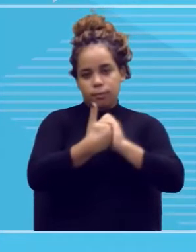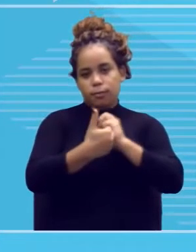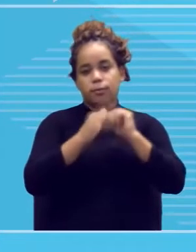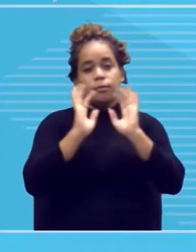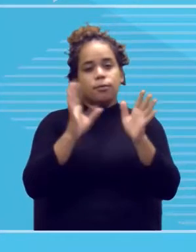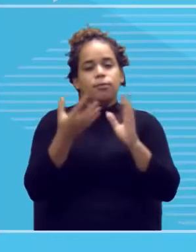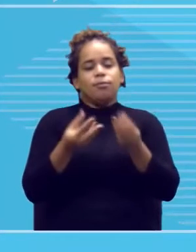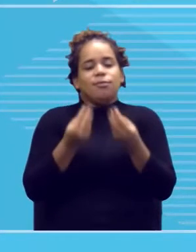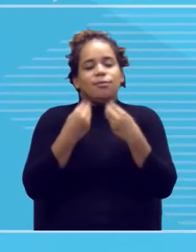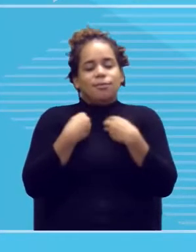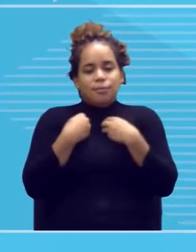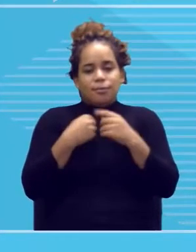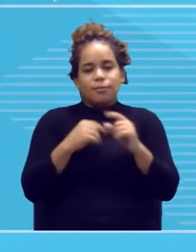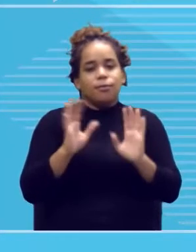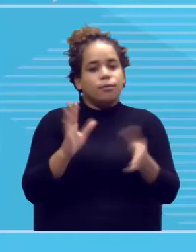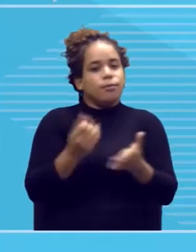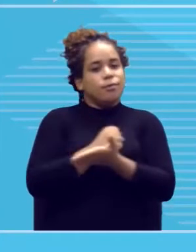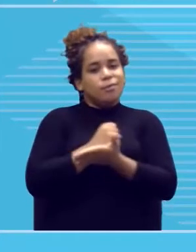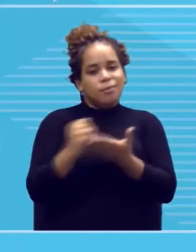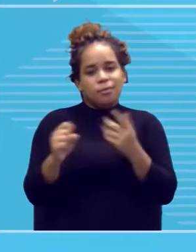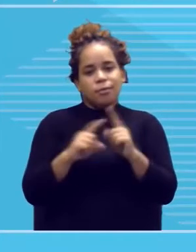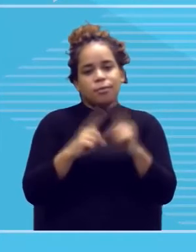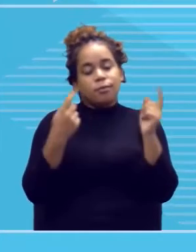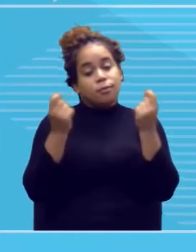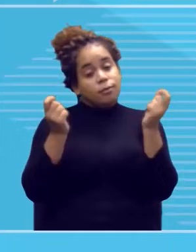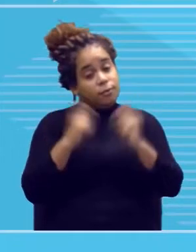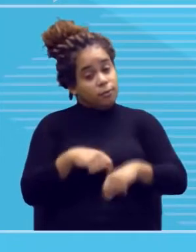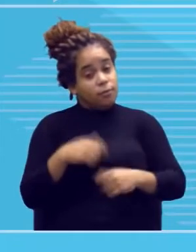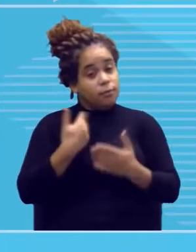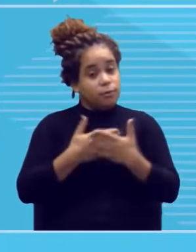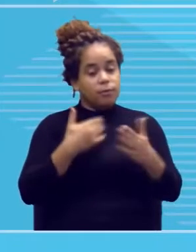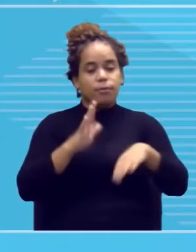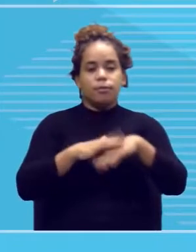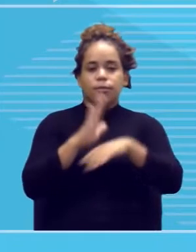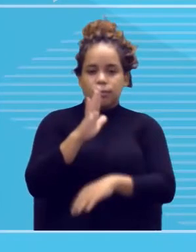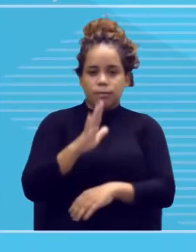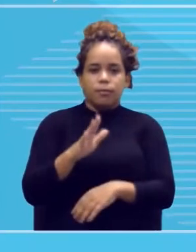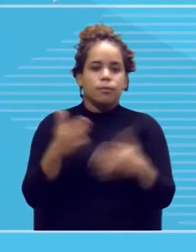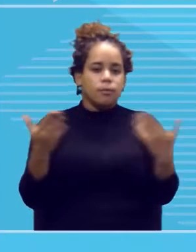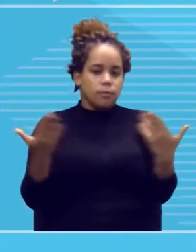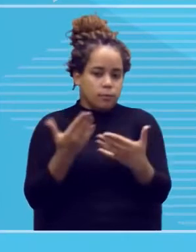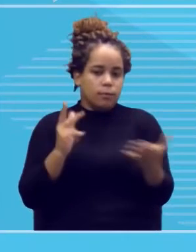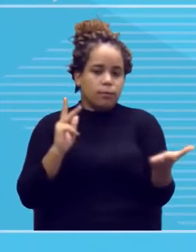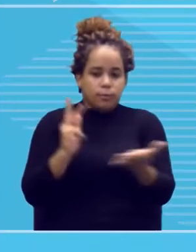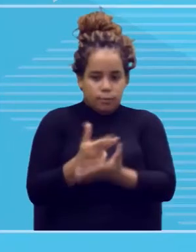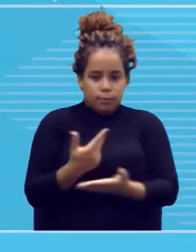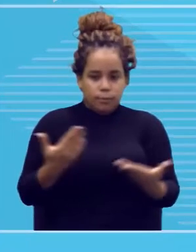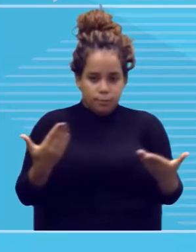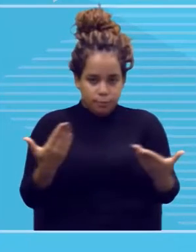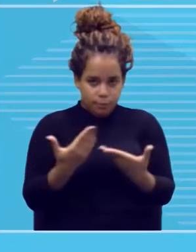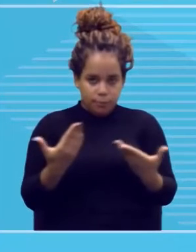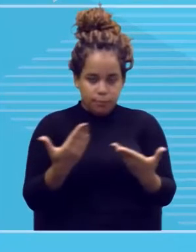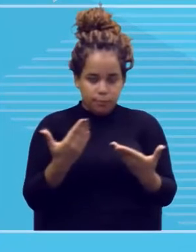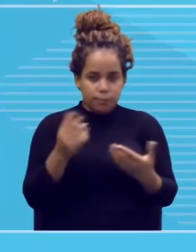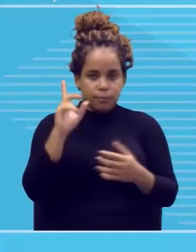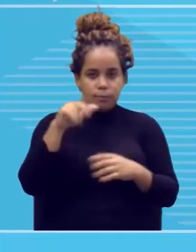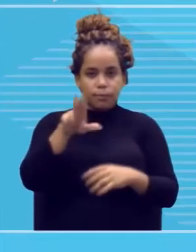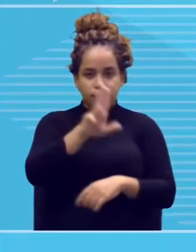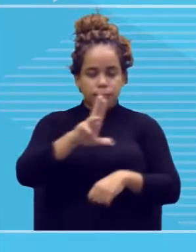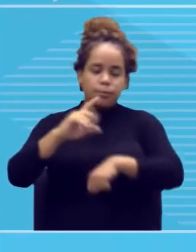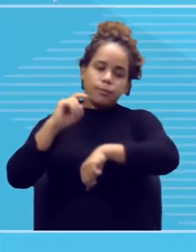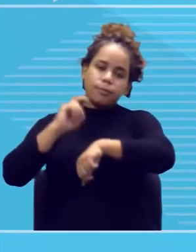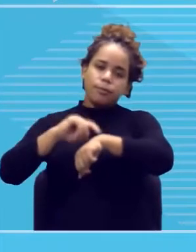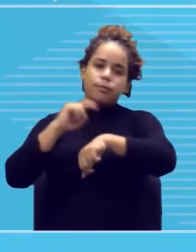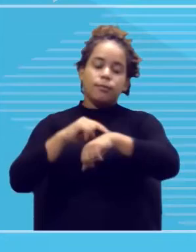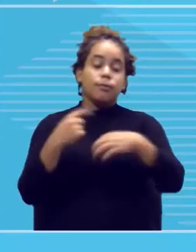tem como você voltar atrás no tempo mas você fica poderia ter estudado mais né Olha aí agora tá aqui a situação isso aí é uso de tempos